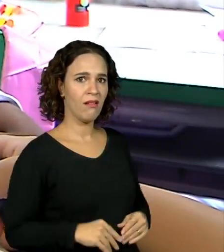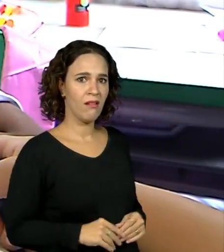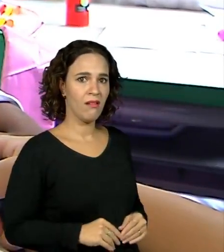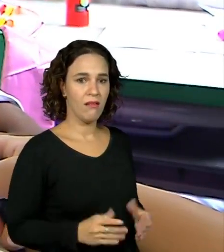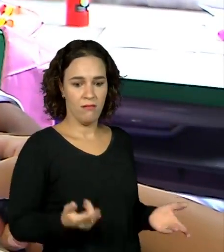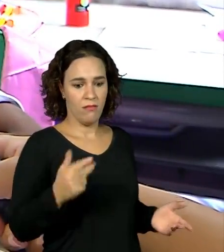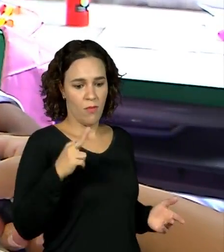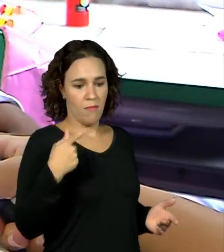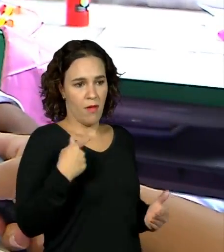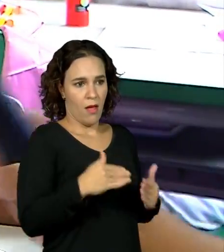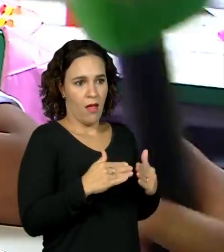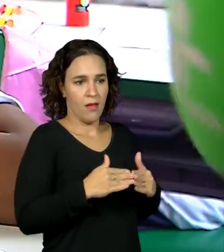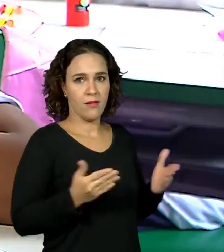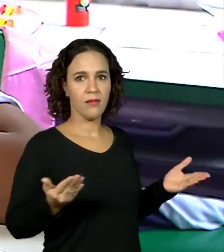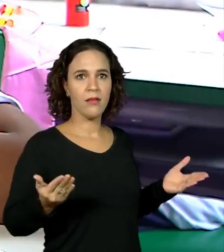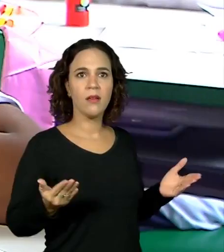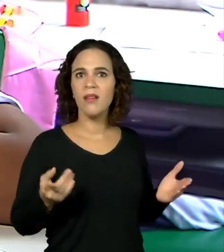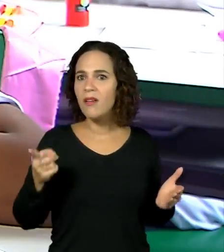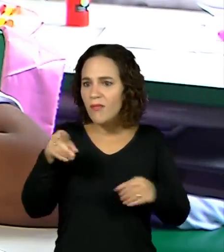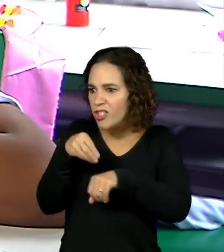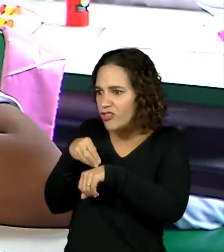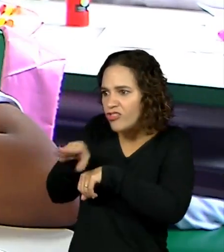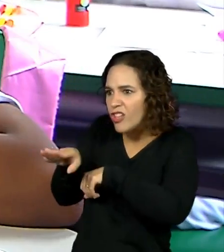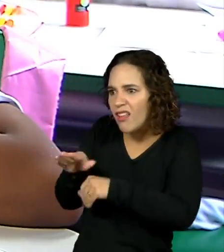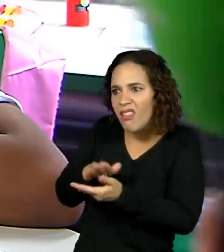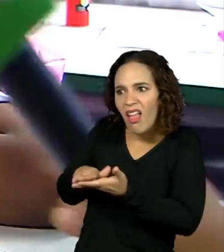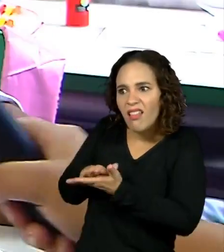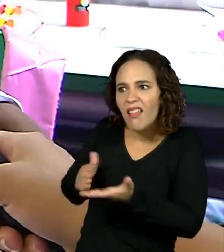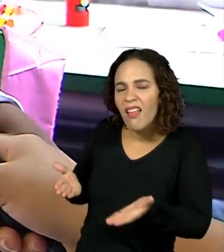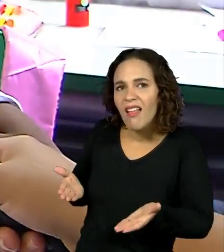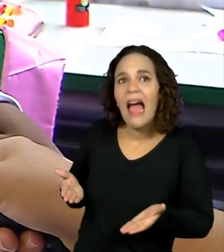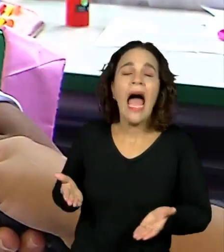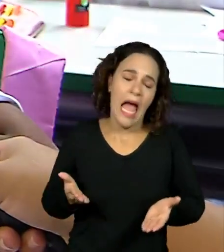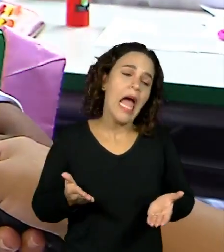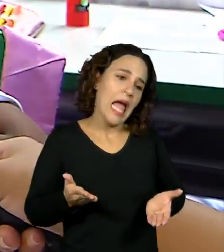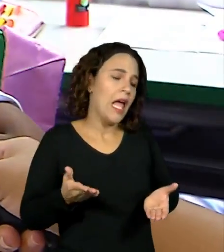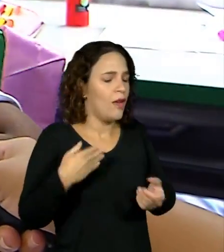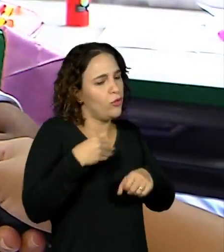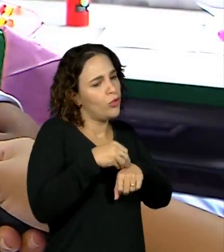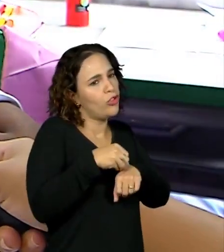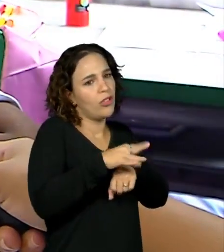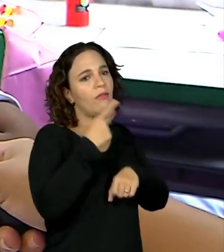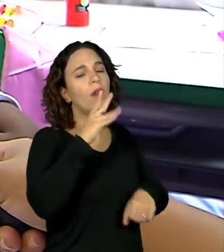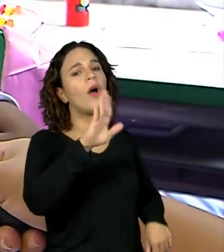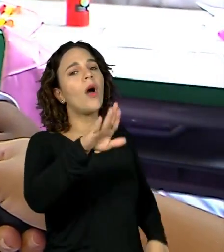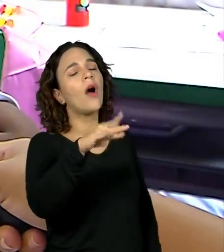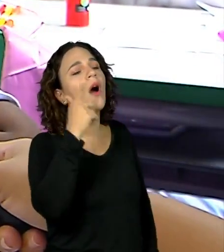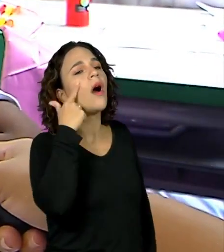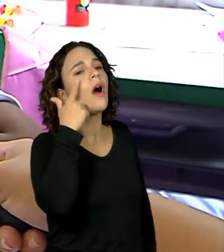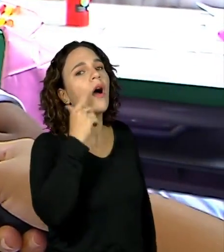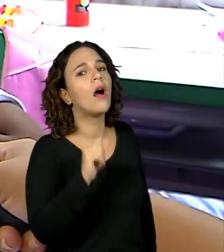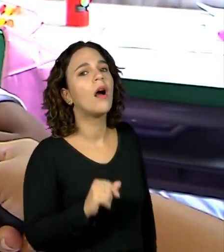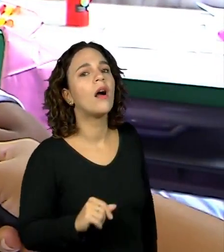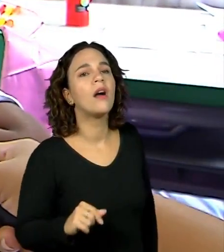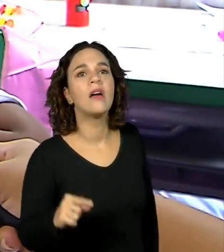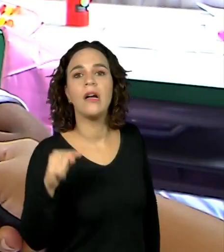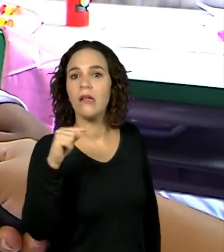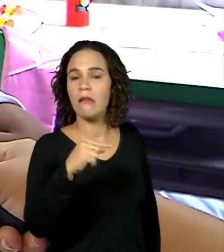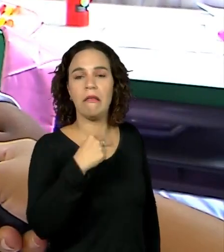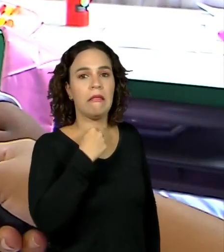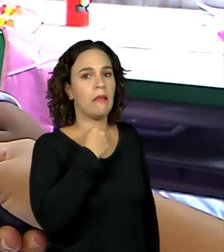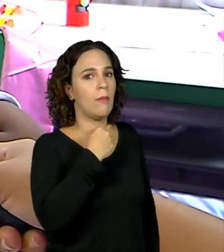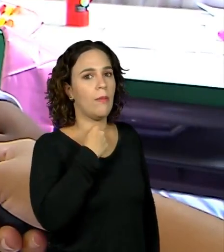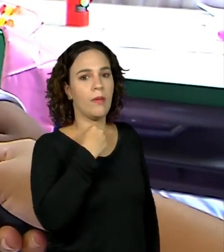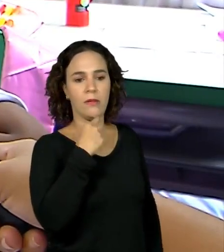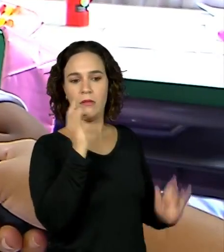dono, não é minha casa. Você não vai nem dar uma dica pra ele? Vou. Aí eu vou falar assim, não pode